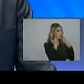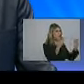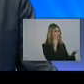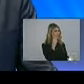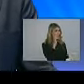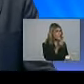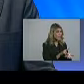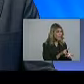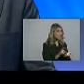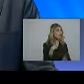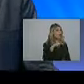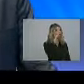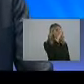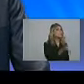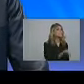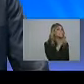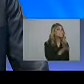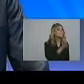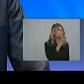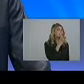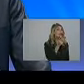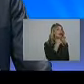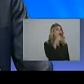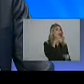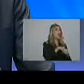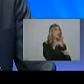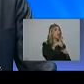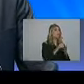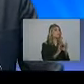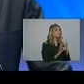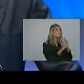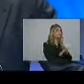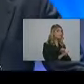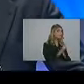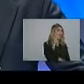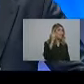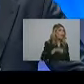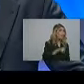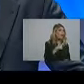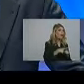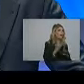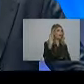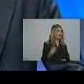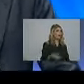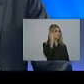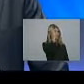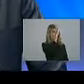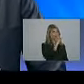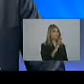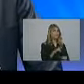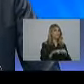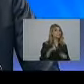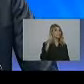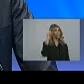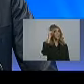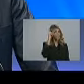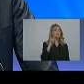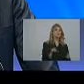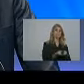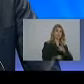verdade me lembra o estelionato eleitoral que foi feito aqui no Brasil pela Dilma e pelo